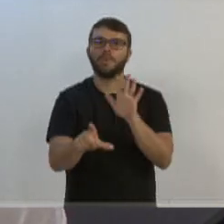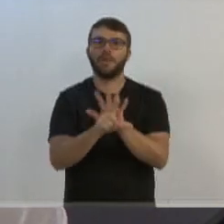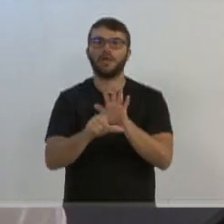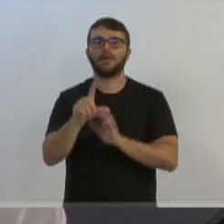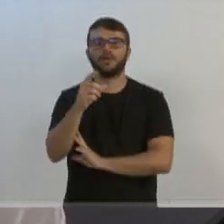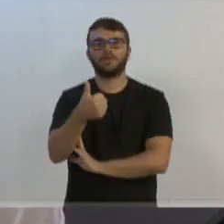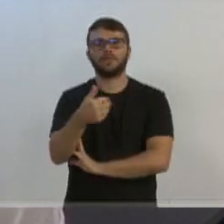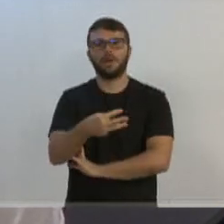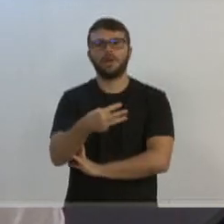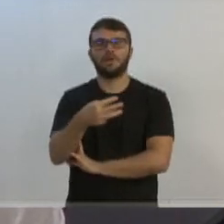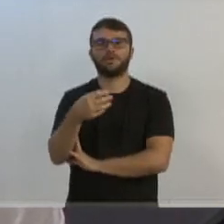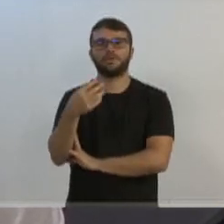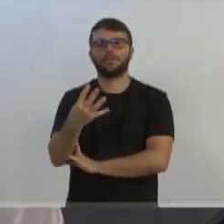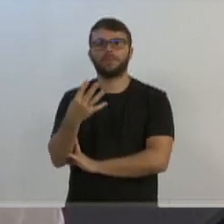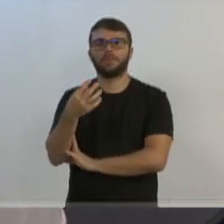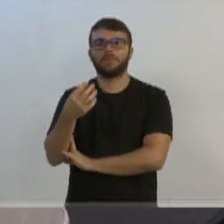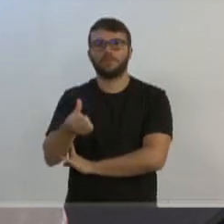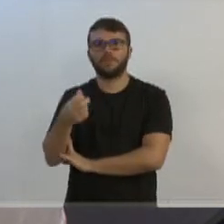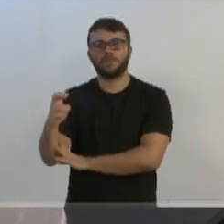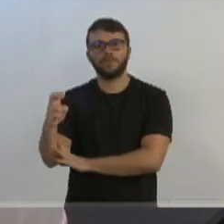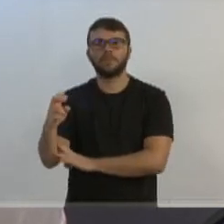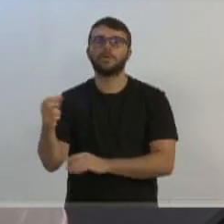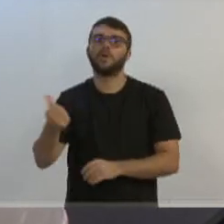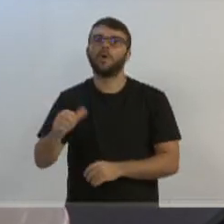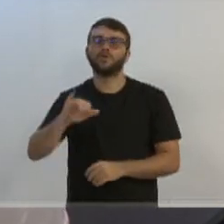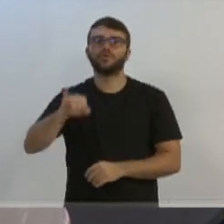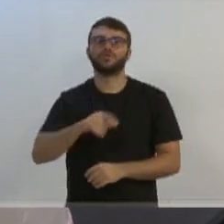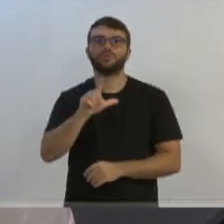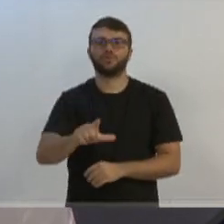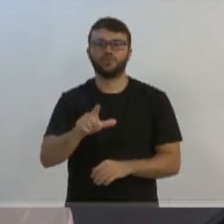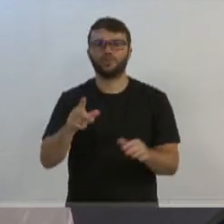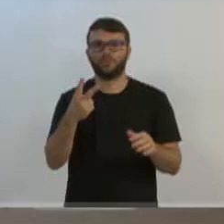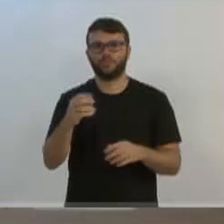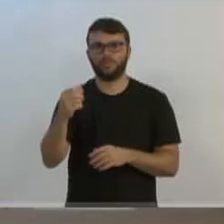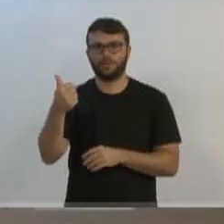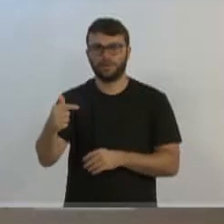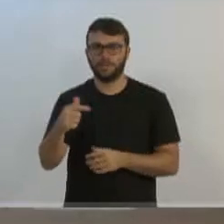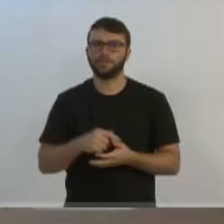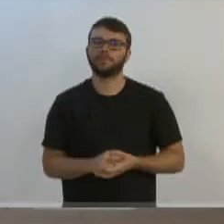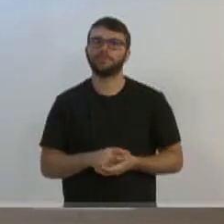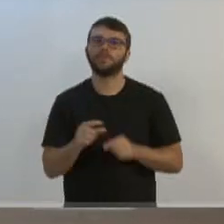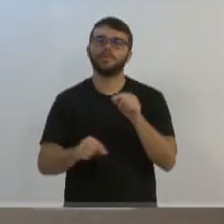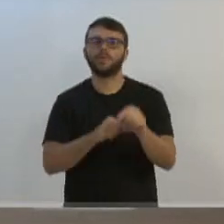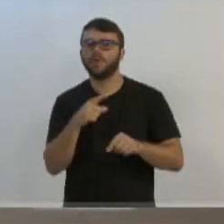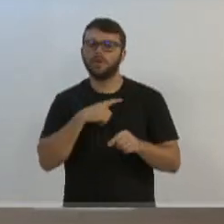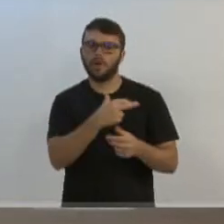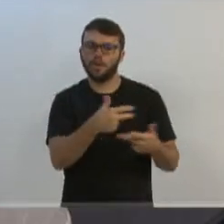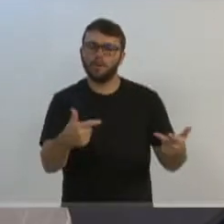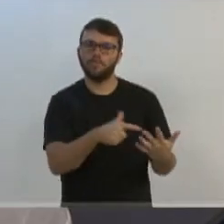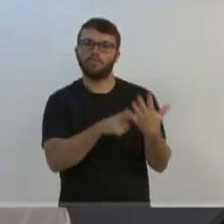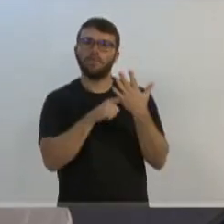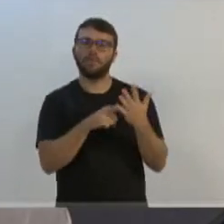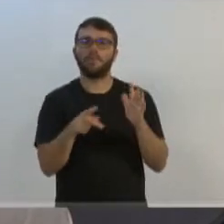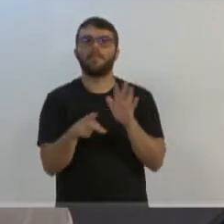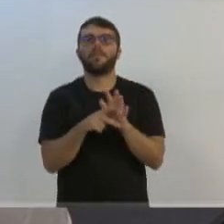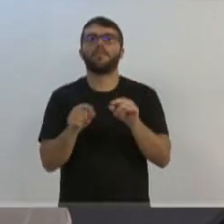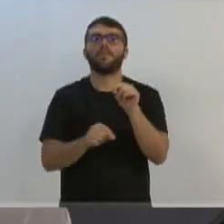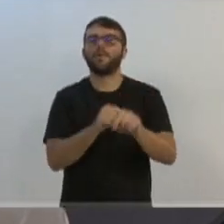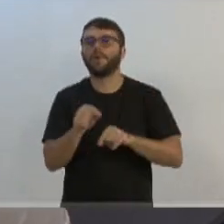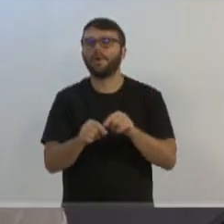número 13.465, de 11 de julho de 2017, no tocante às determinações relativas